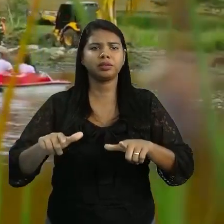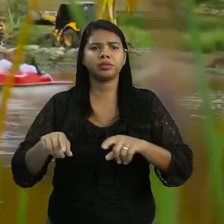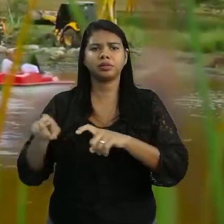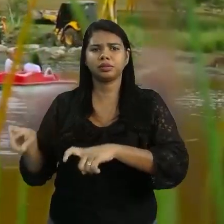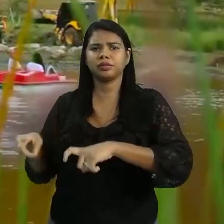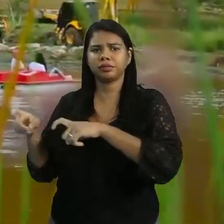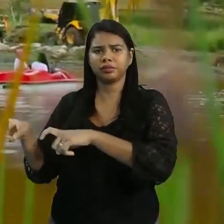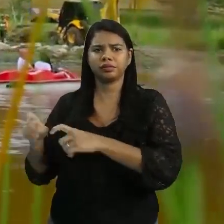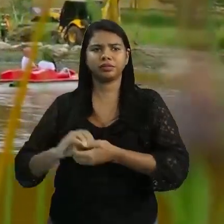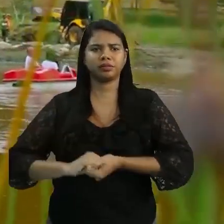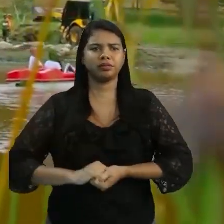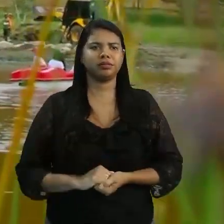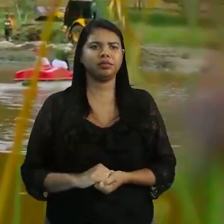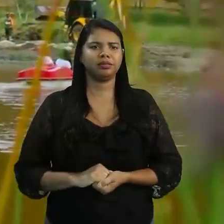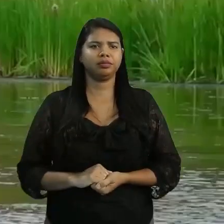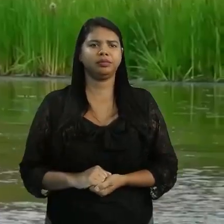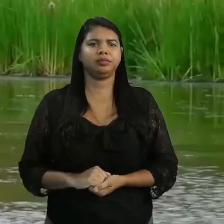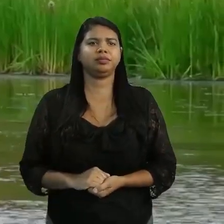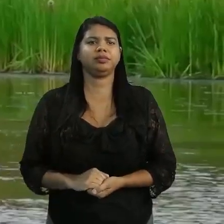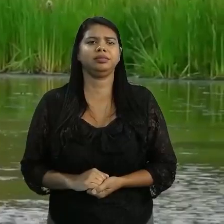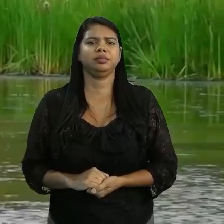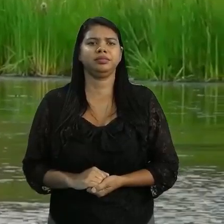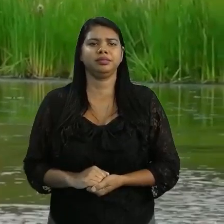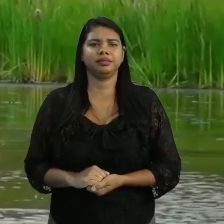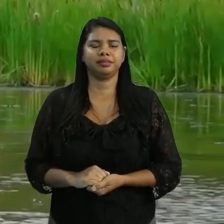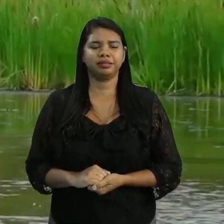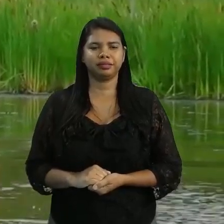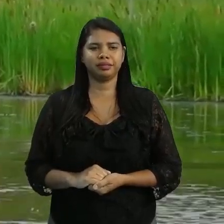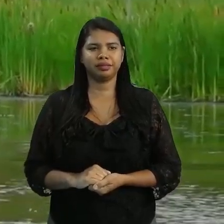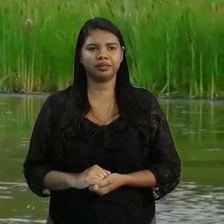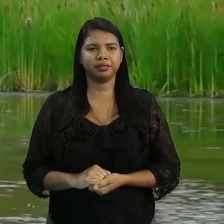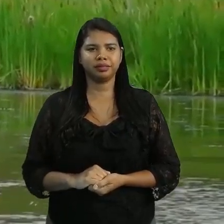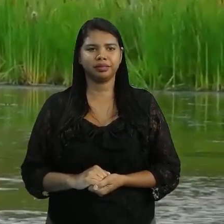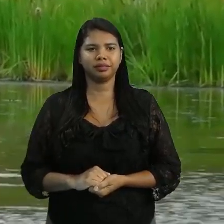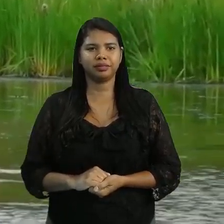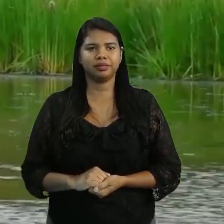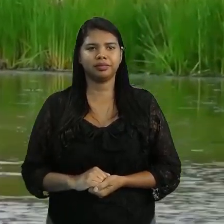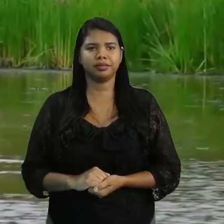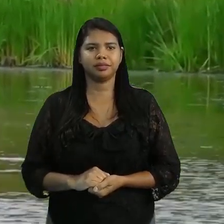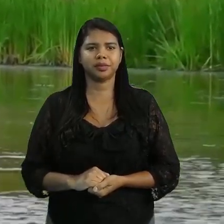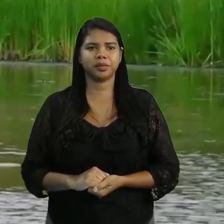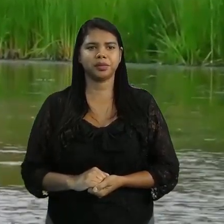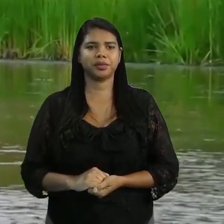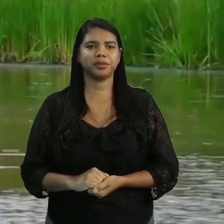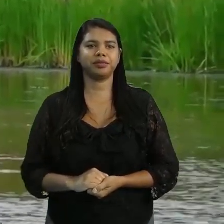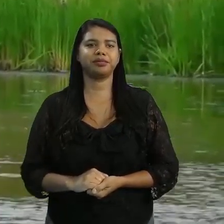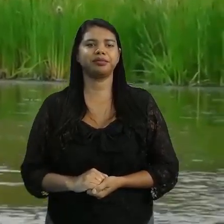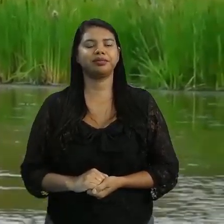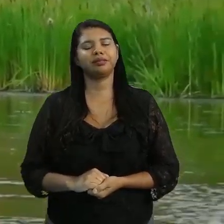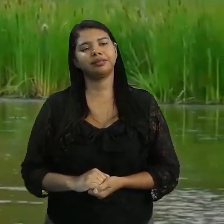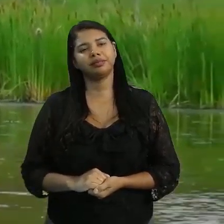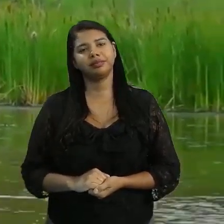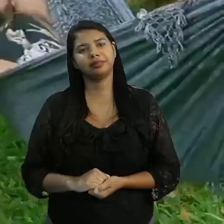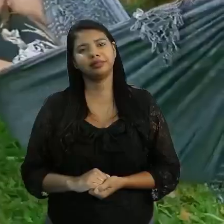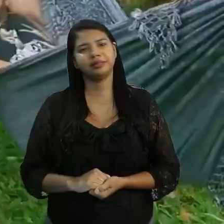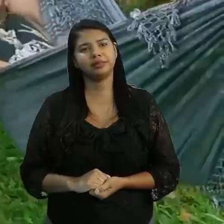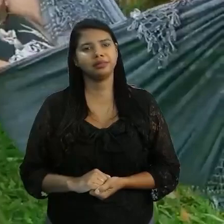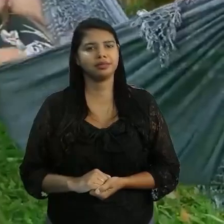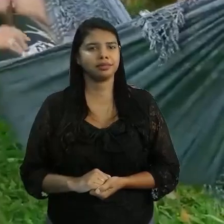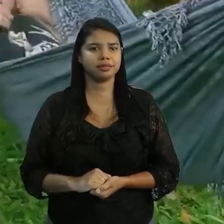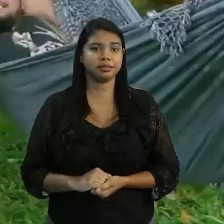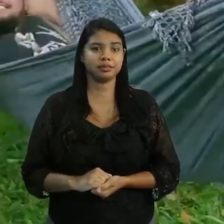dieta do animal. Então é bastante interessante a gente pensar que tudo aqui é reaproveitado, né? E aí diminui os